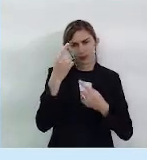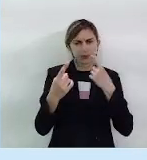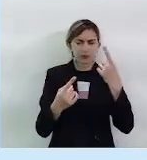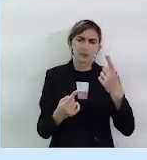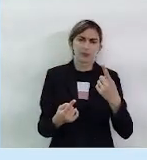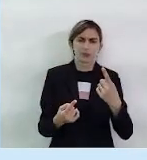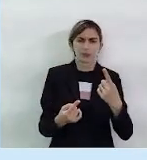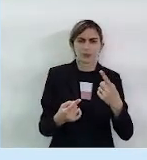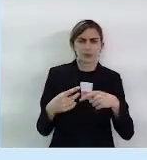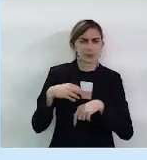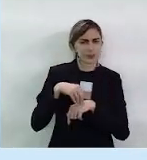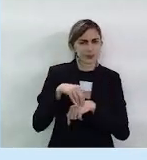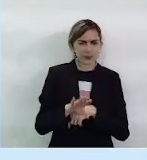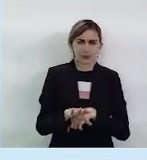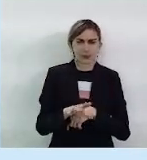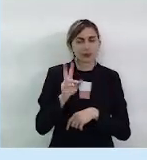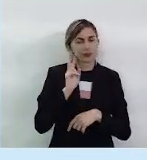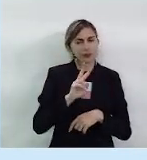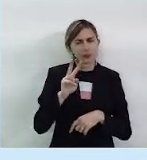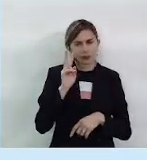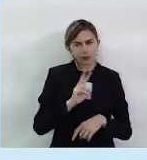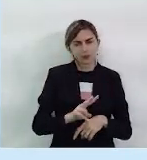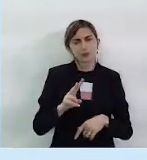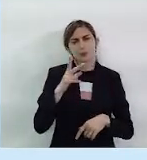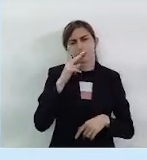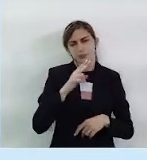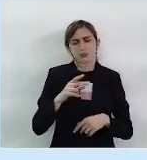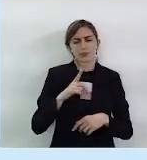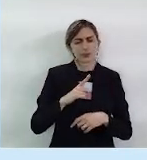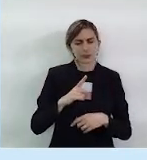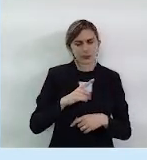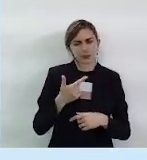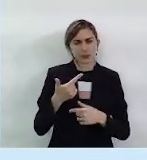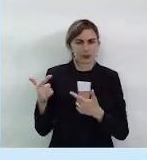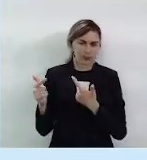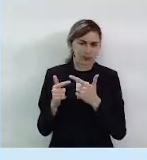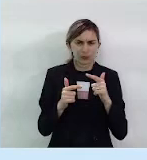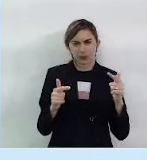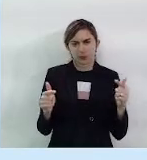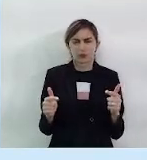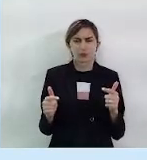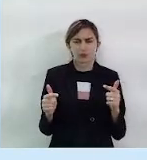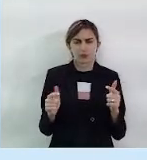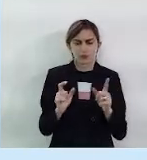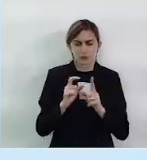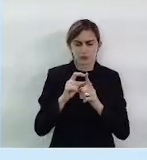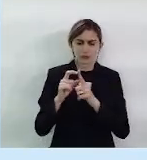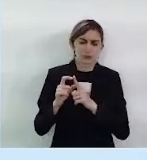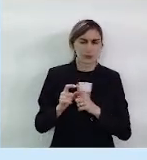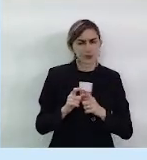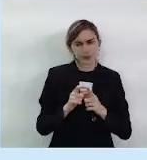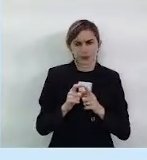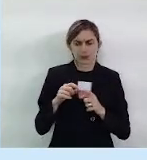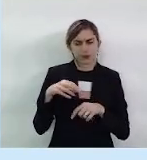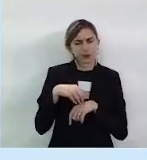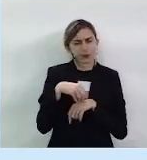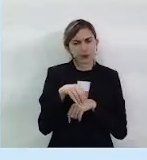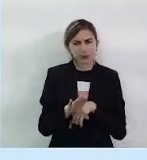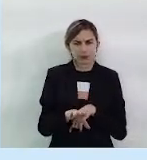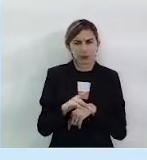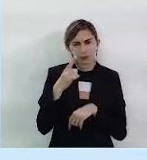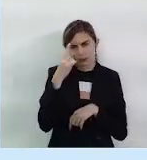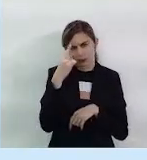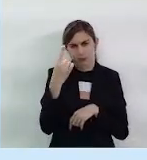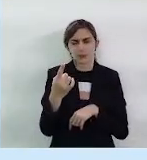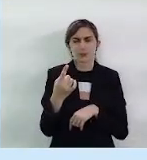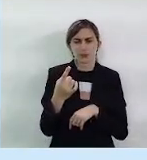estamos transmitindo. Lembrando que mesmo tendo outros recursos além das palavras para transmitir a ideia